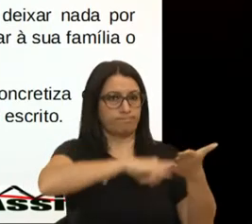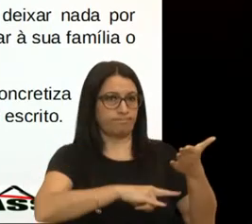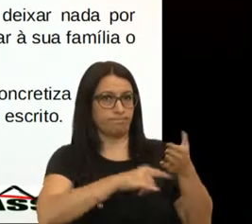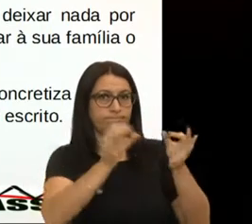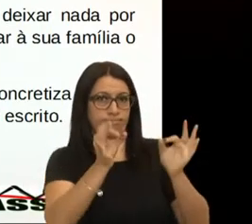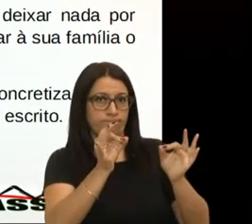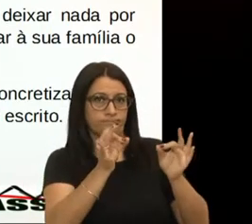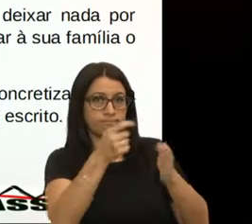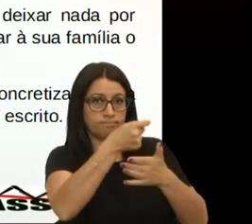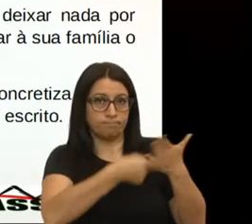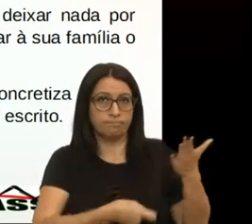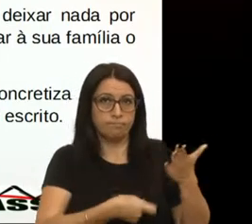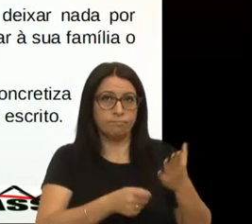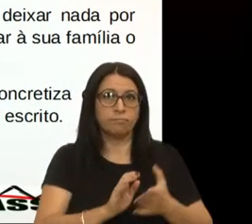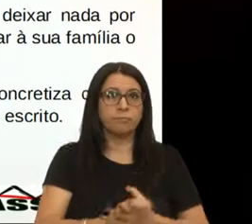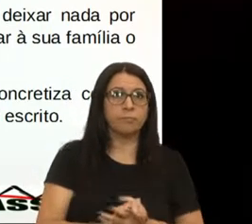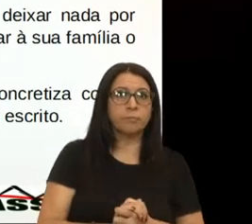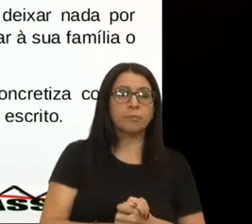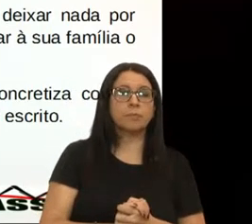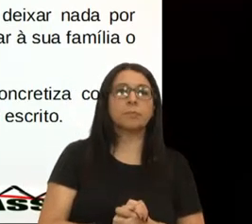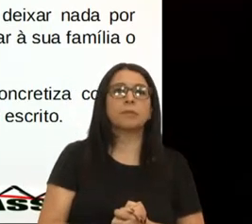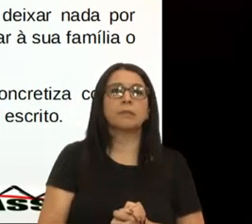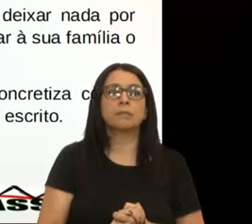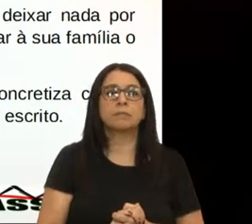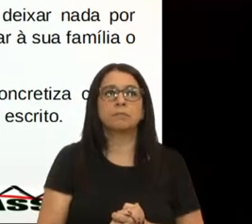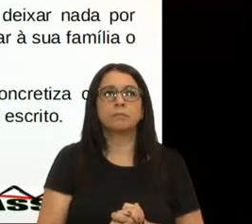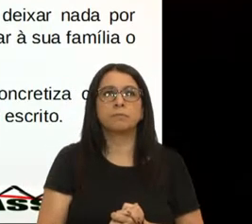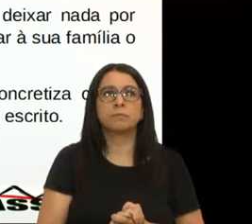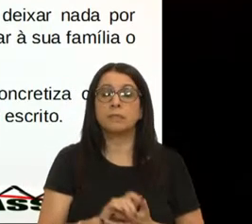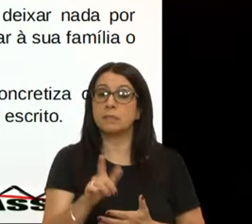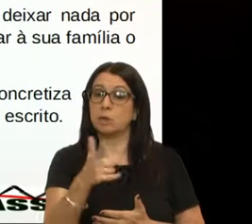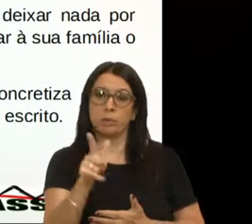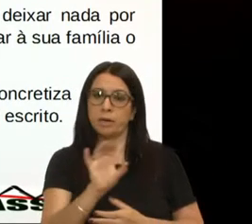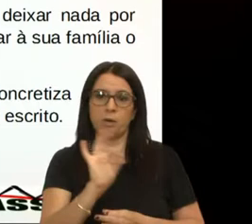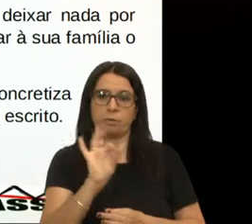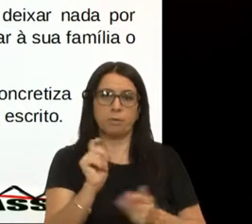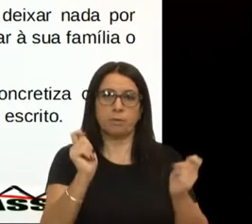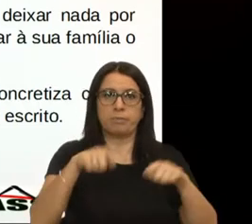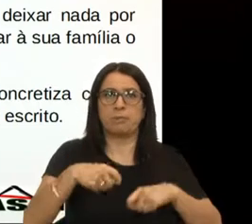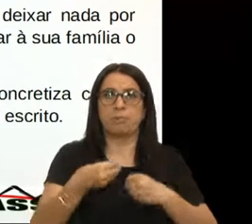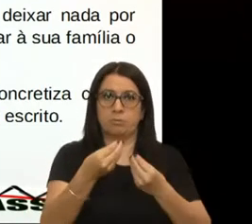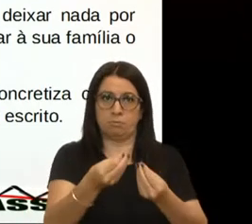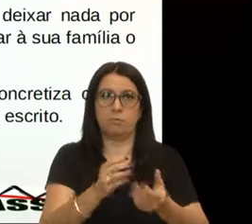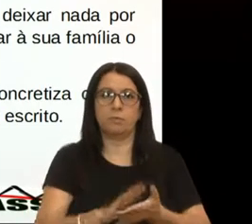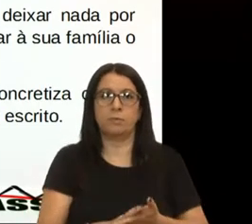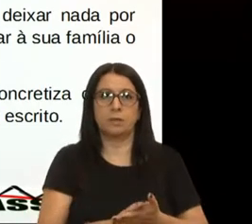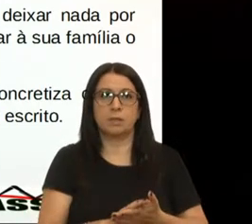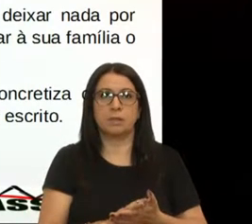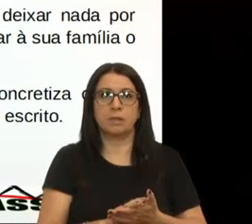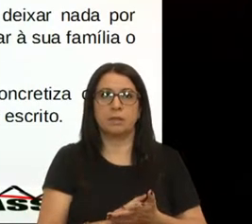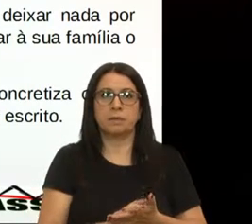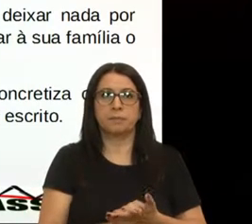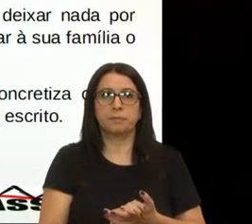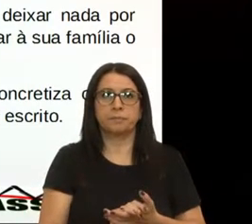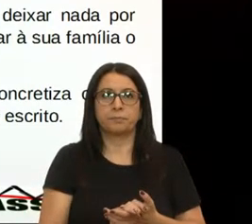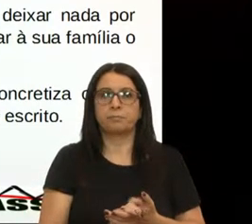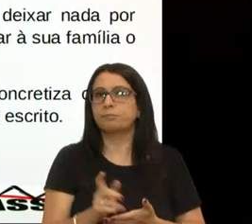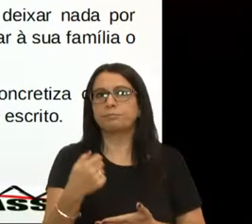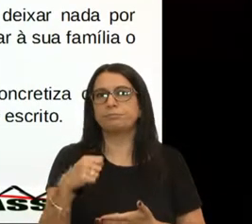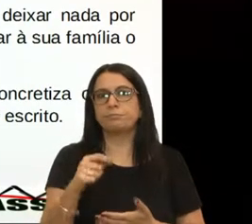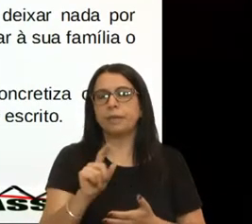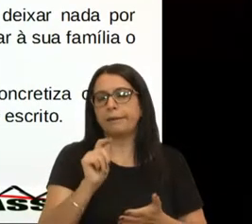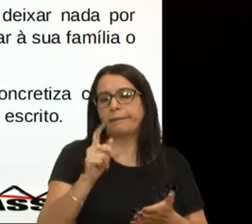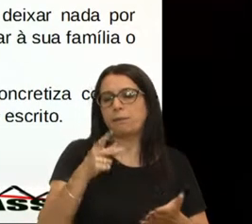acordo, o consentimento sem o qual não existe essa possibilidade. Não é necessário deixar nada